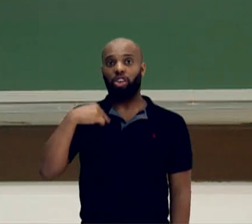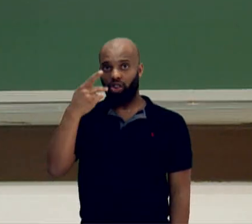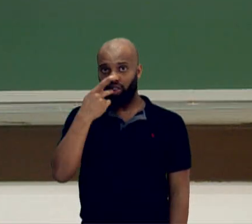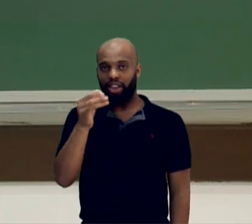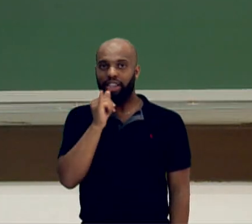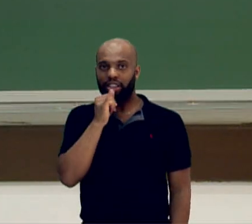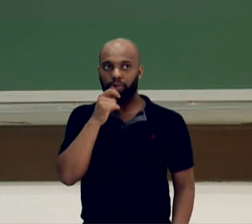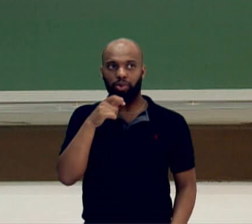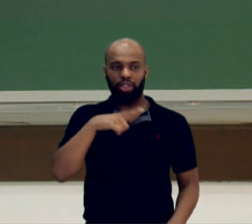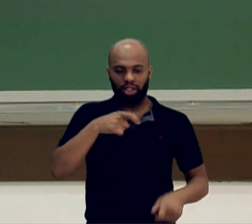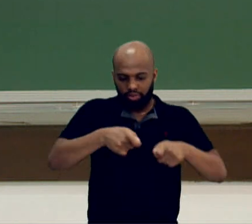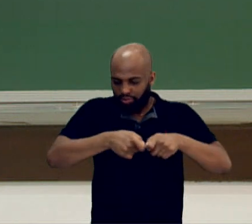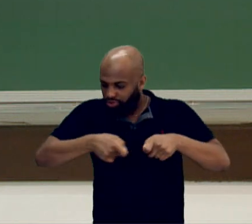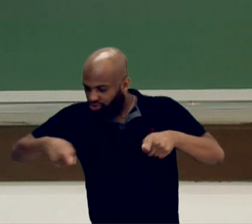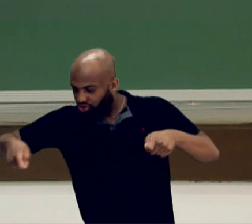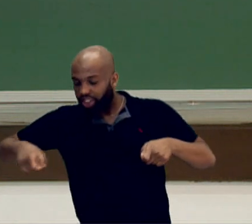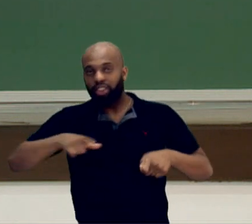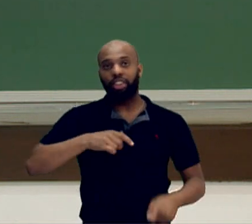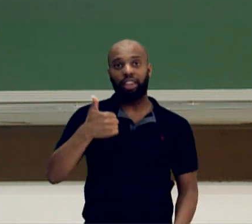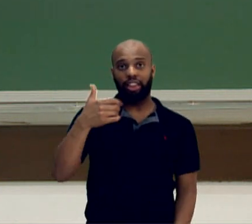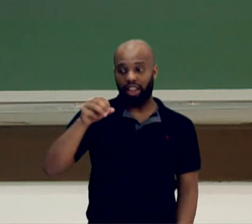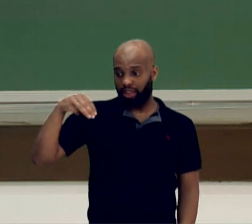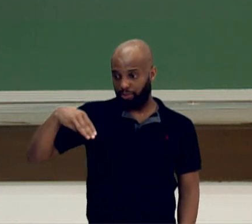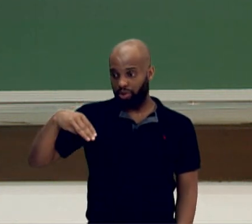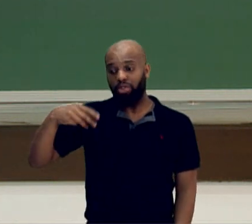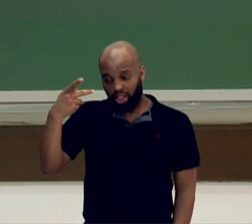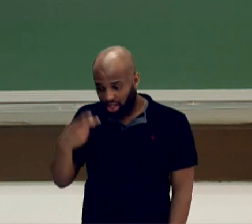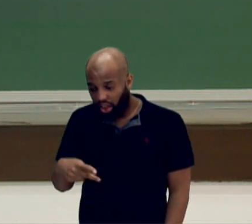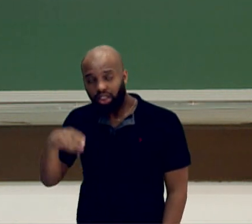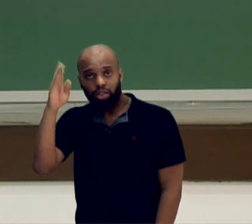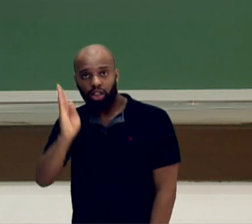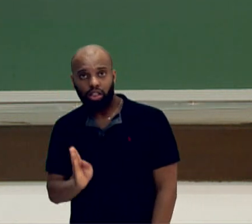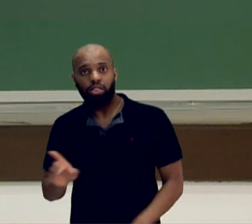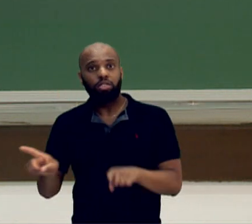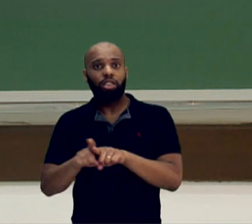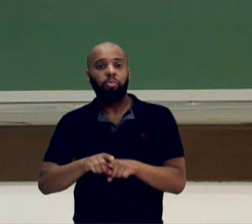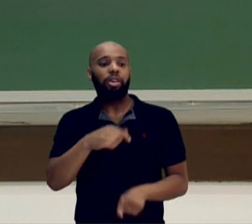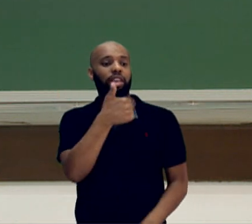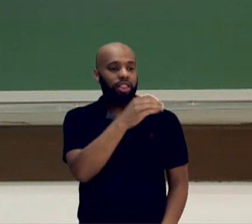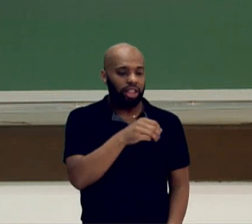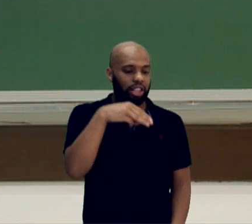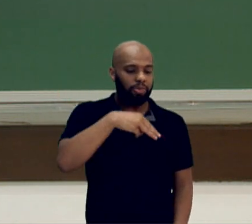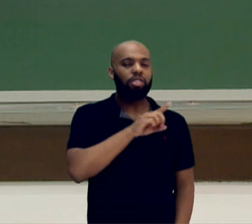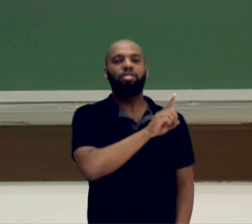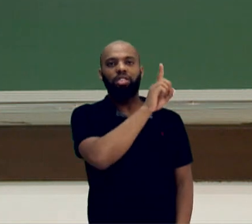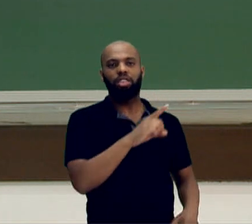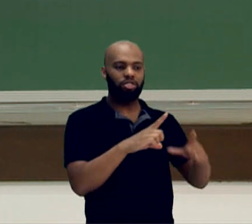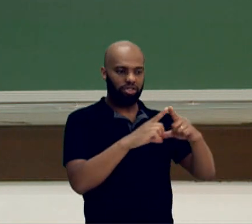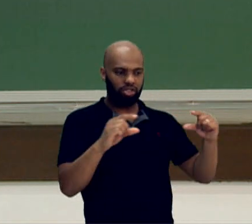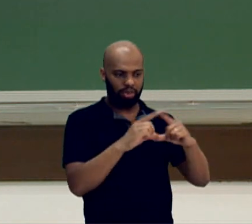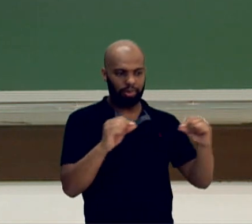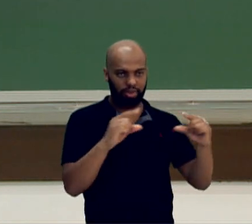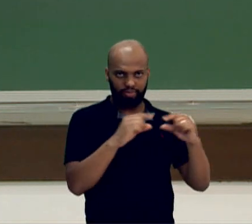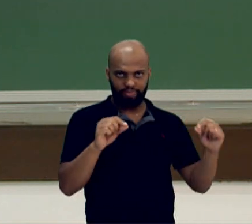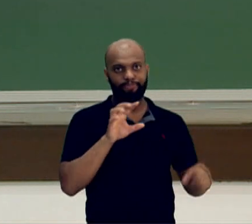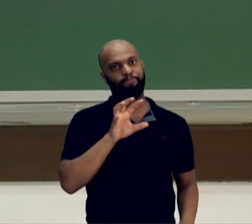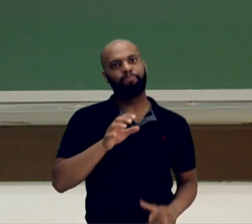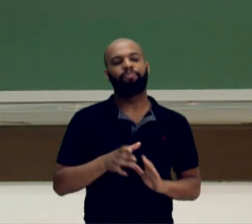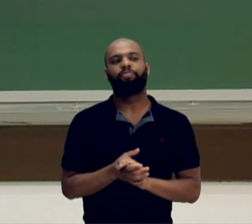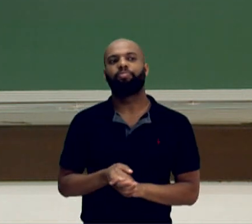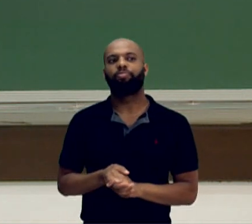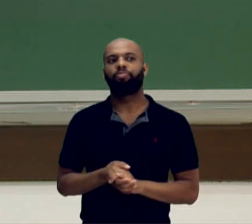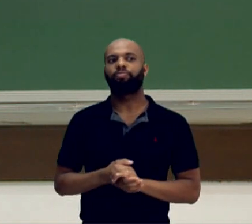do faraó utilizavam cordas. Esticando essas cordas, era possível medir facilmente grandes distâncias.